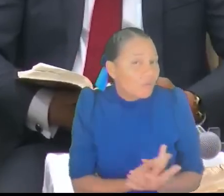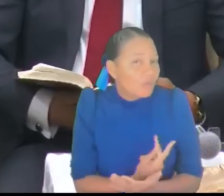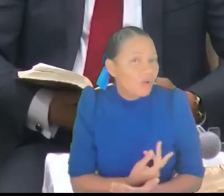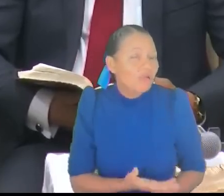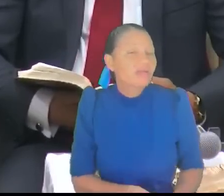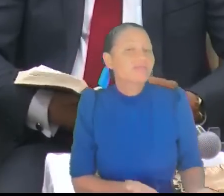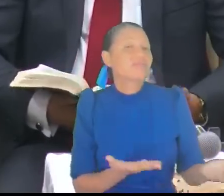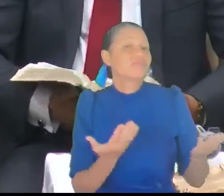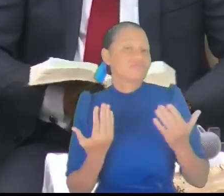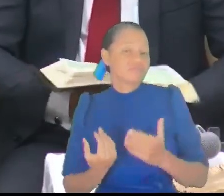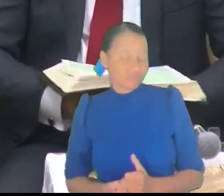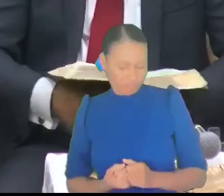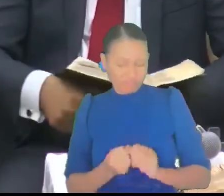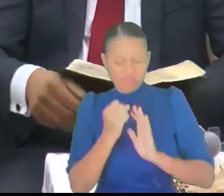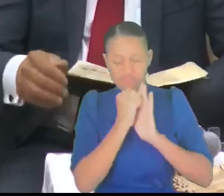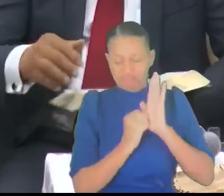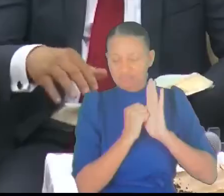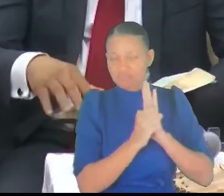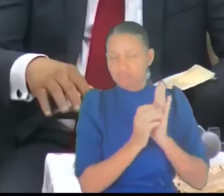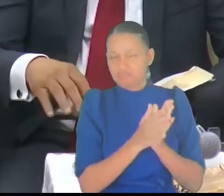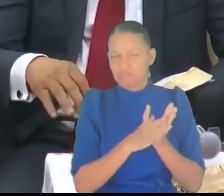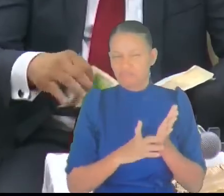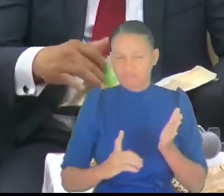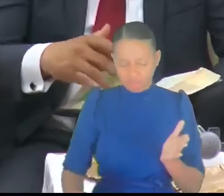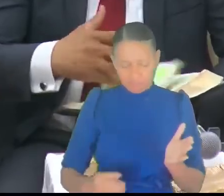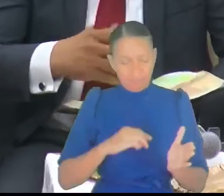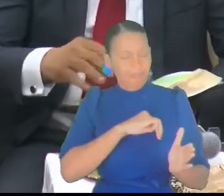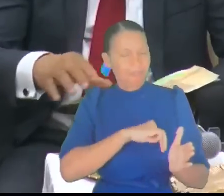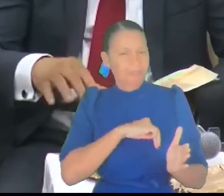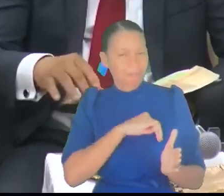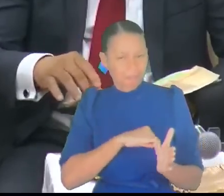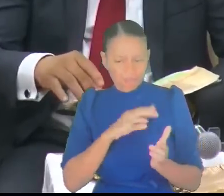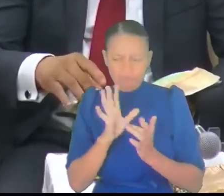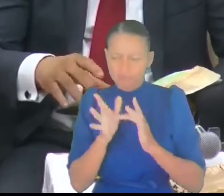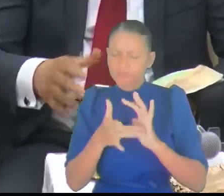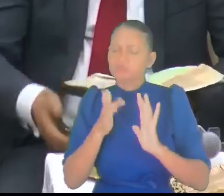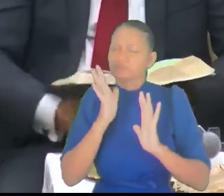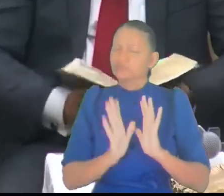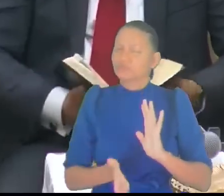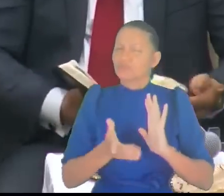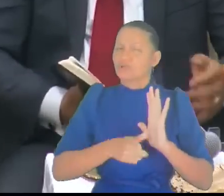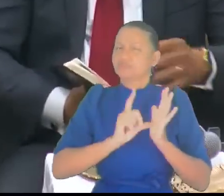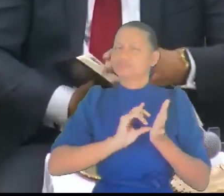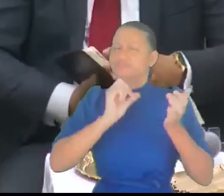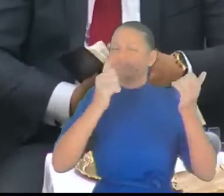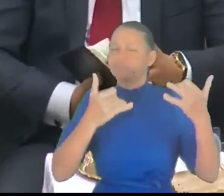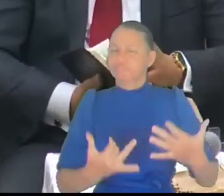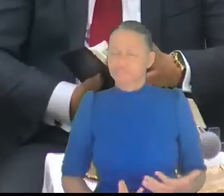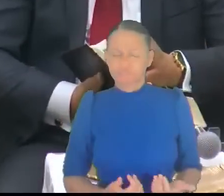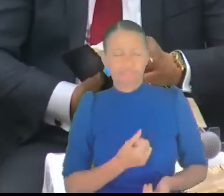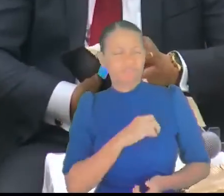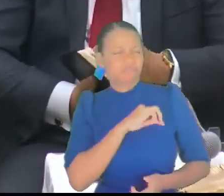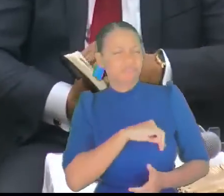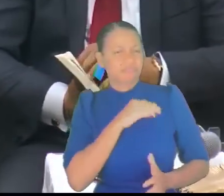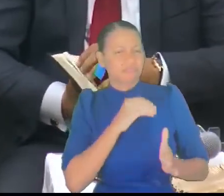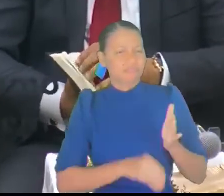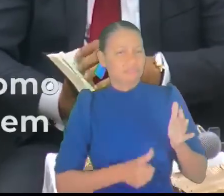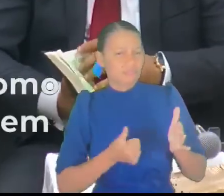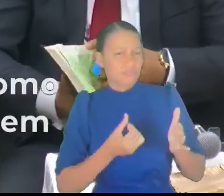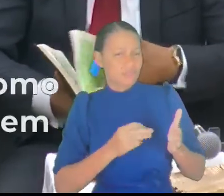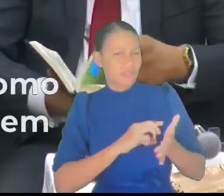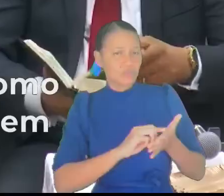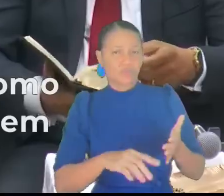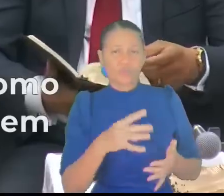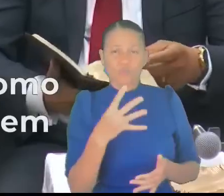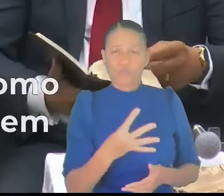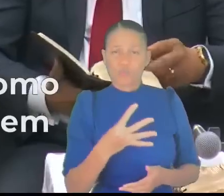para a Sagrada Escritura, São Mateus. O próprio Cristo disse quando é que isso vai acontecer. São Mateus 13:43. Olha que coisa linda.